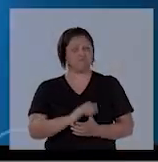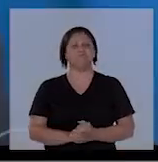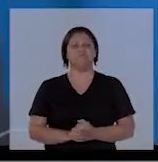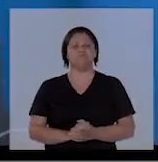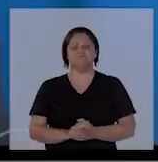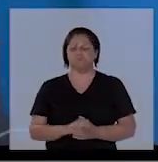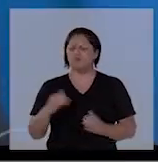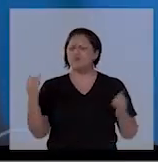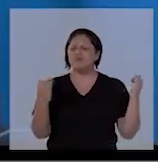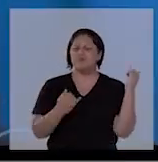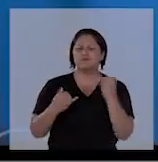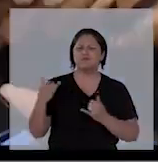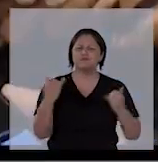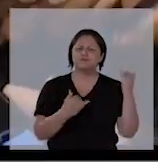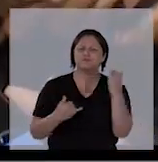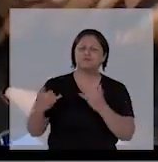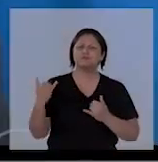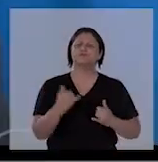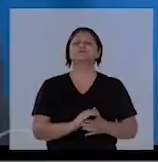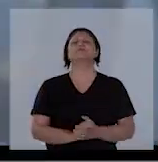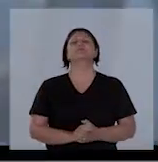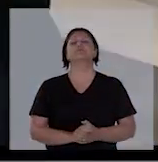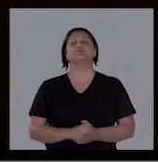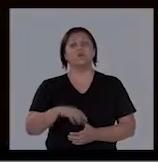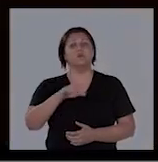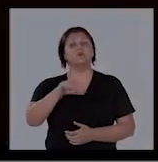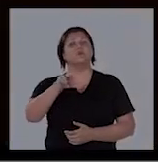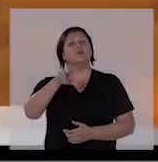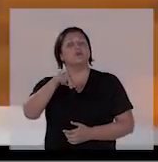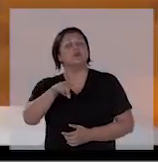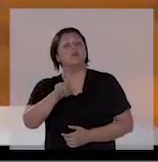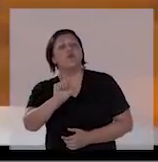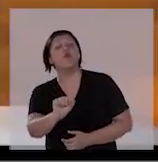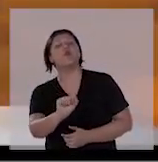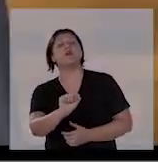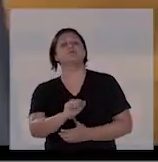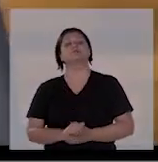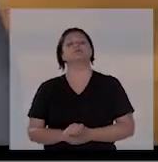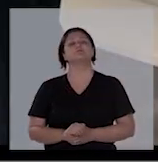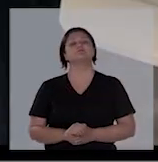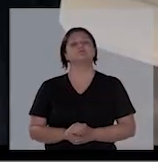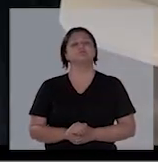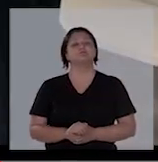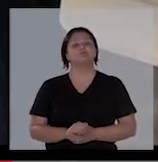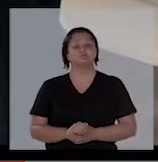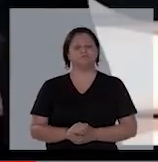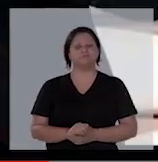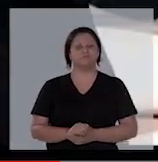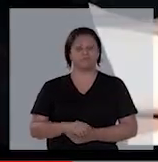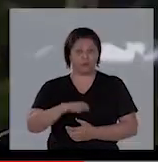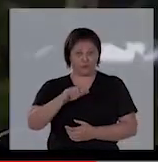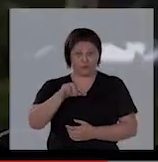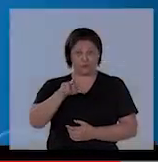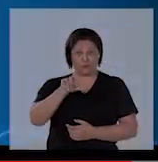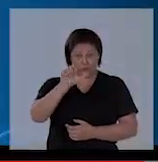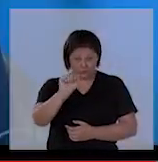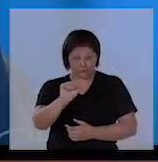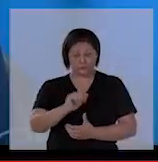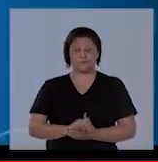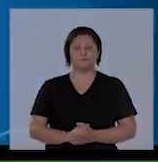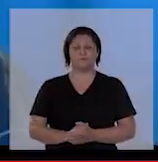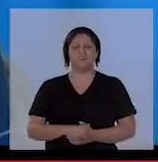lula luiz inácio lula da silva do pt lula lula lula e nuno a lula e lula